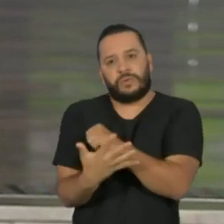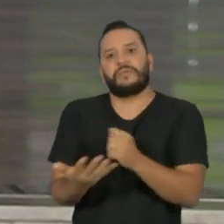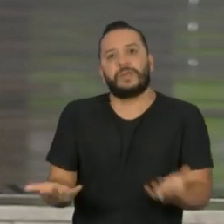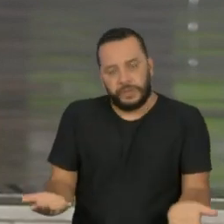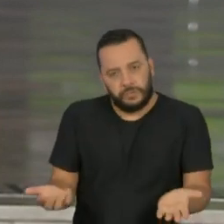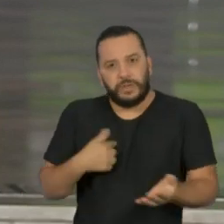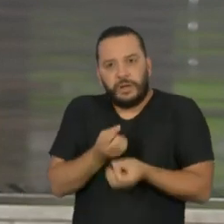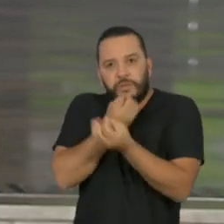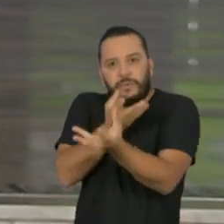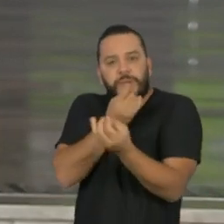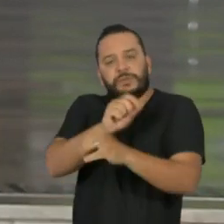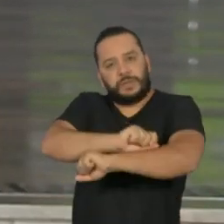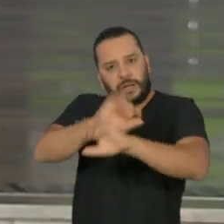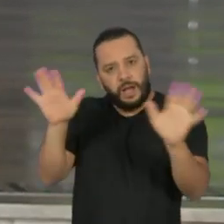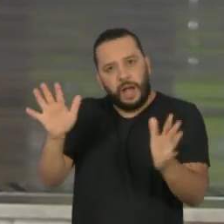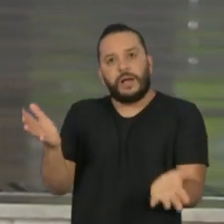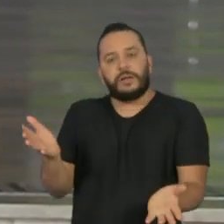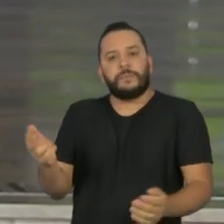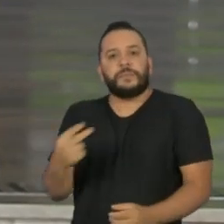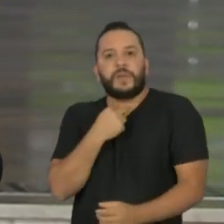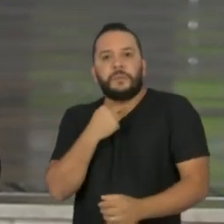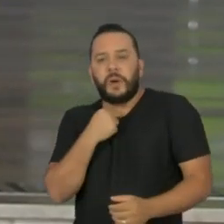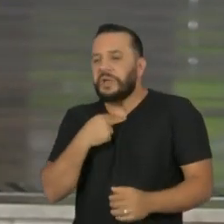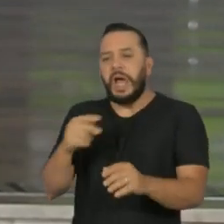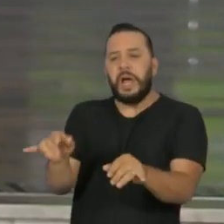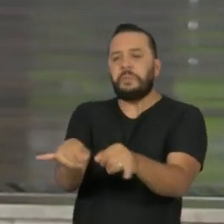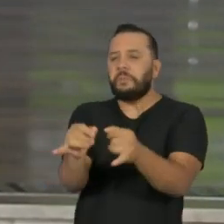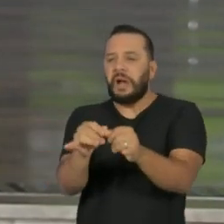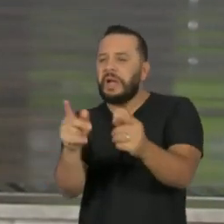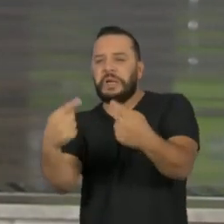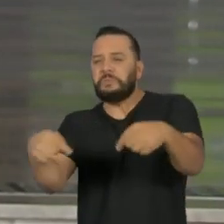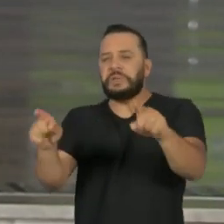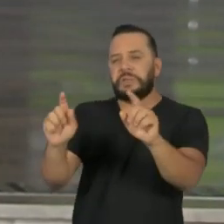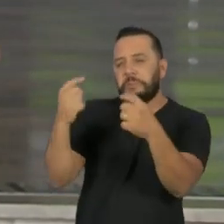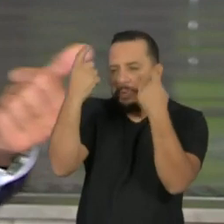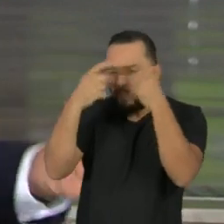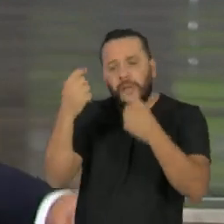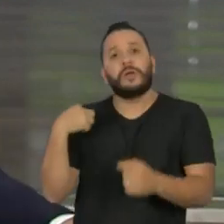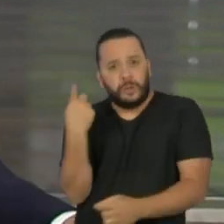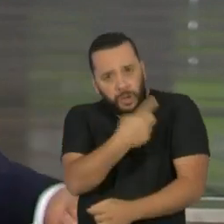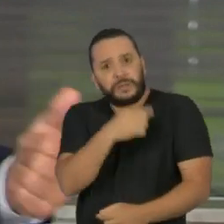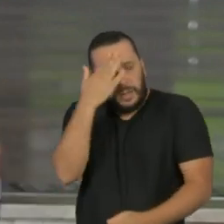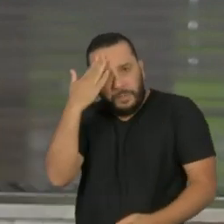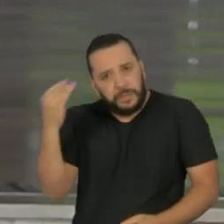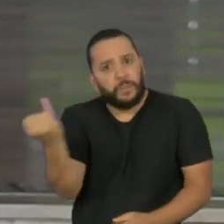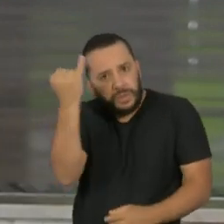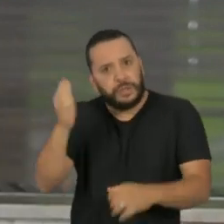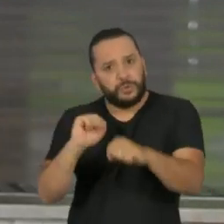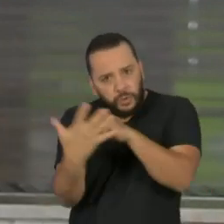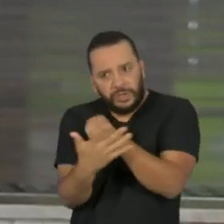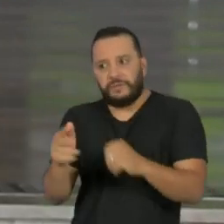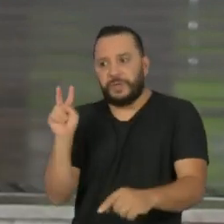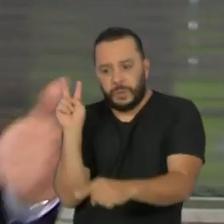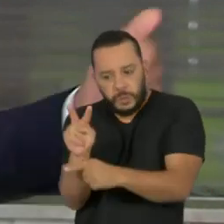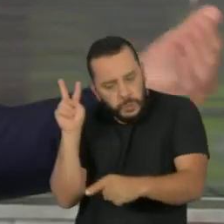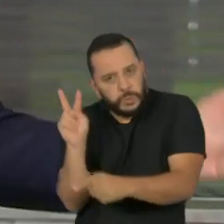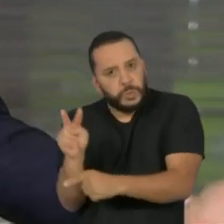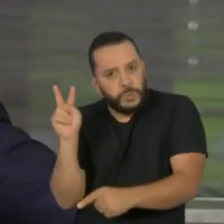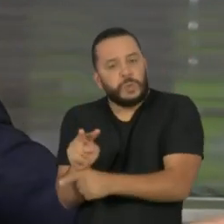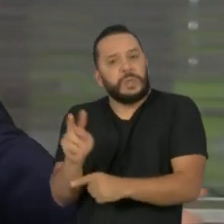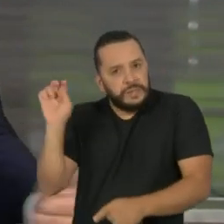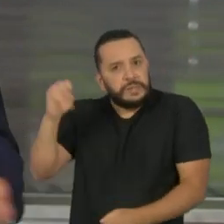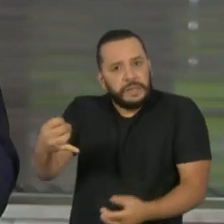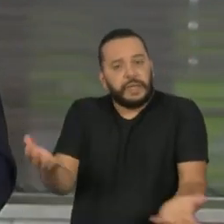estabelecer informações claras, não minimizar processos, compreender a importância de respaldo da informação